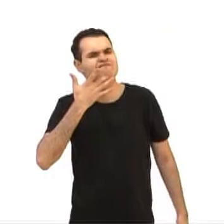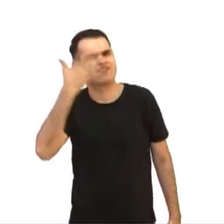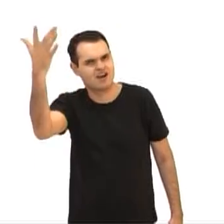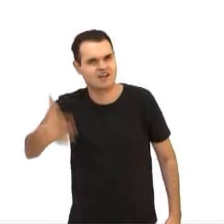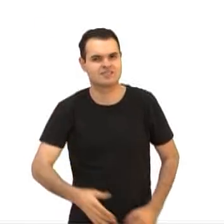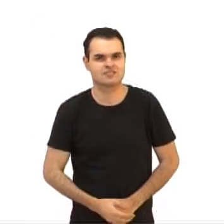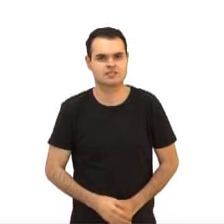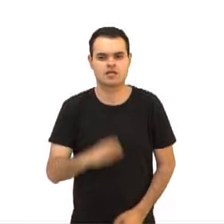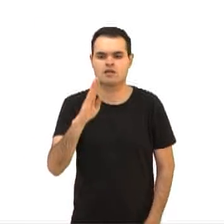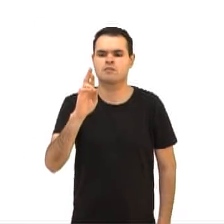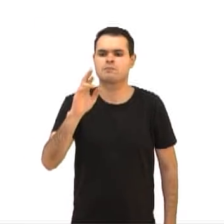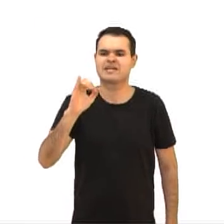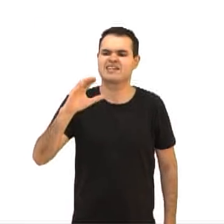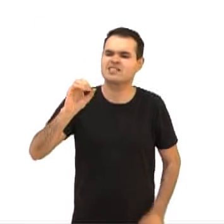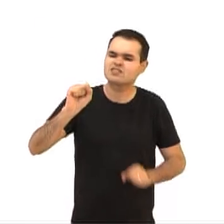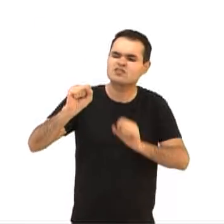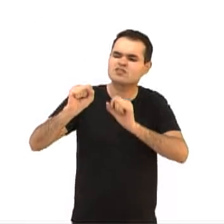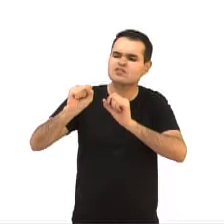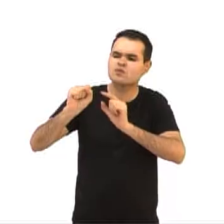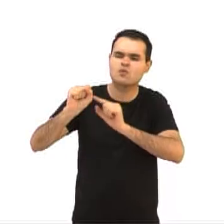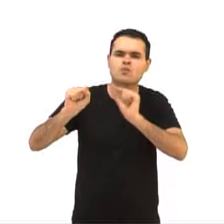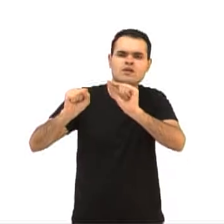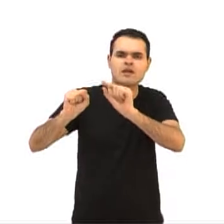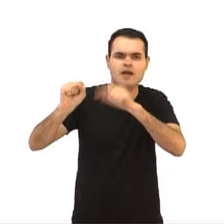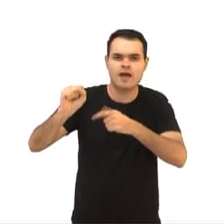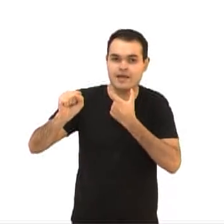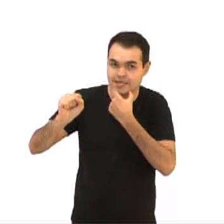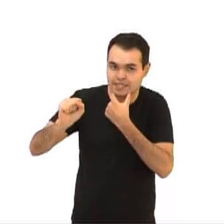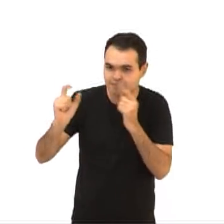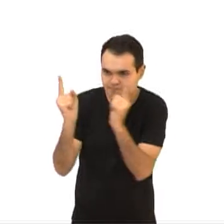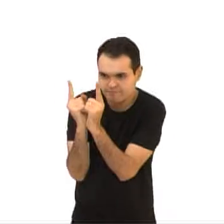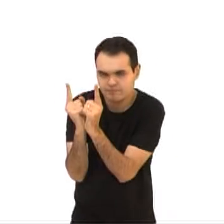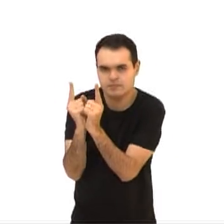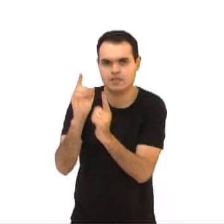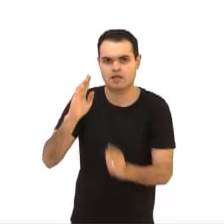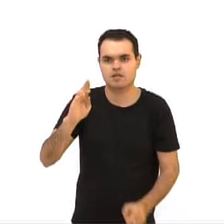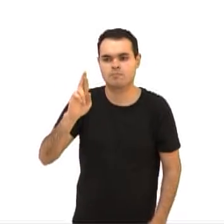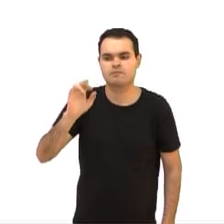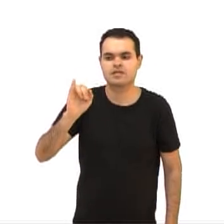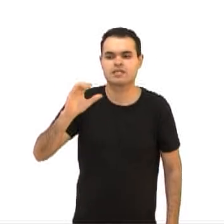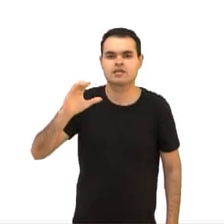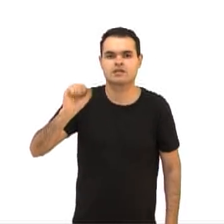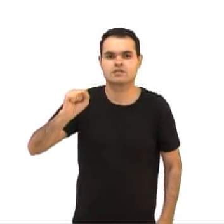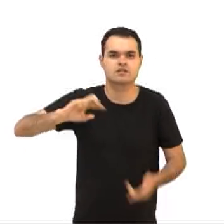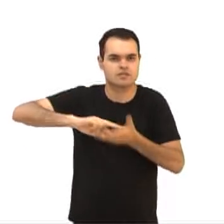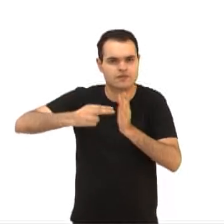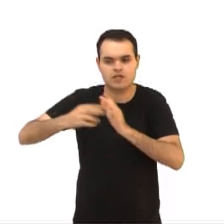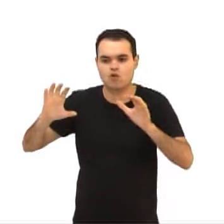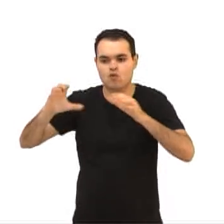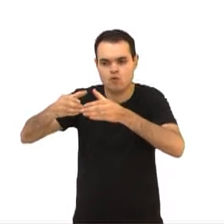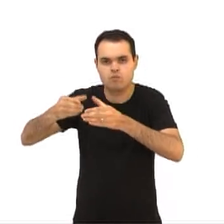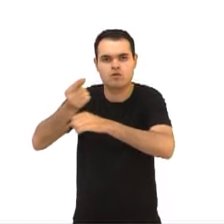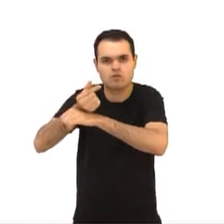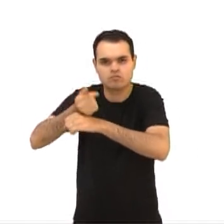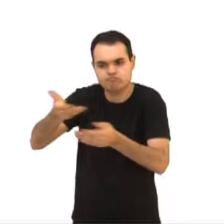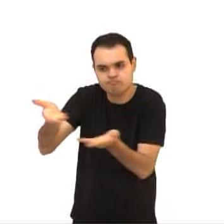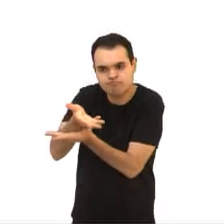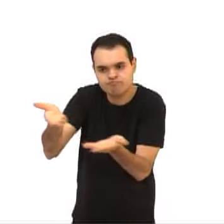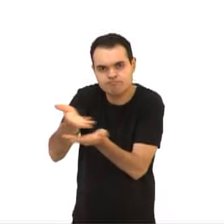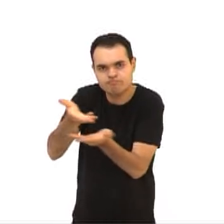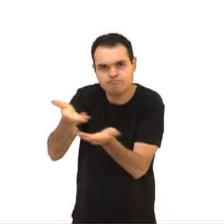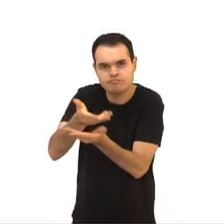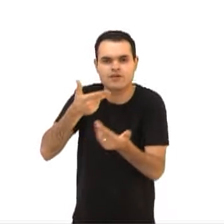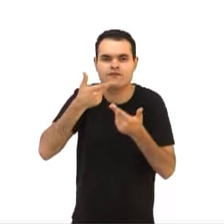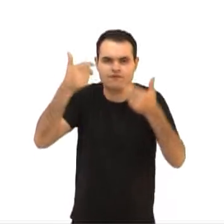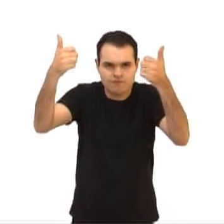falar. BRICS é uma sigla em língua inglesa, que representa esse grupo de cooperação econômica que nós falamos,